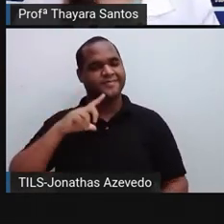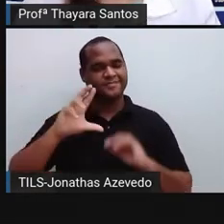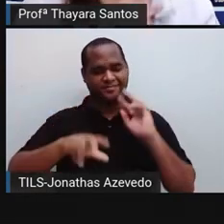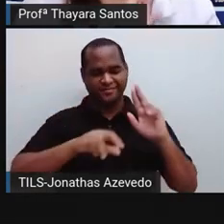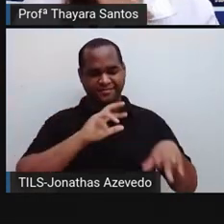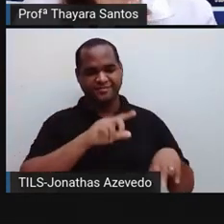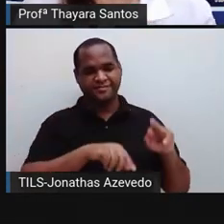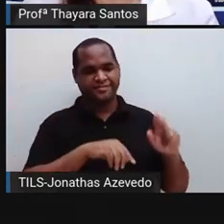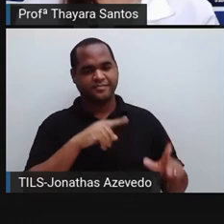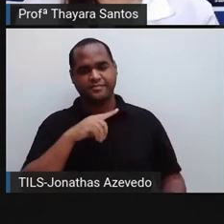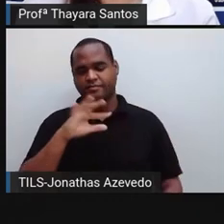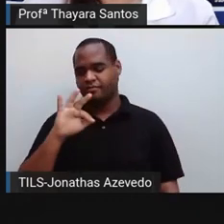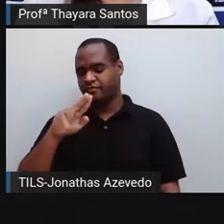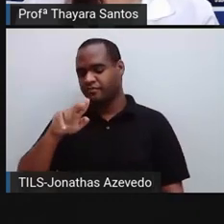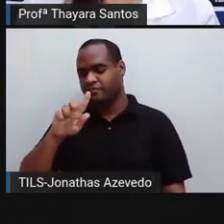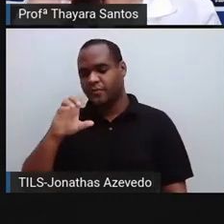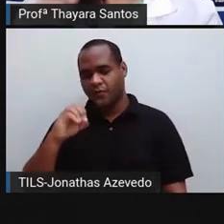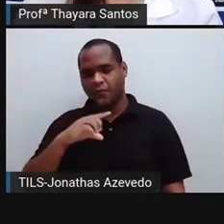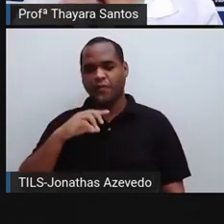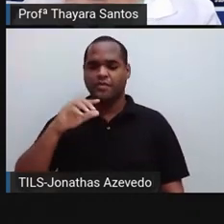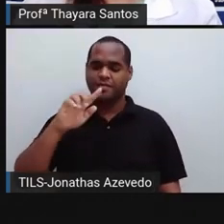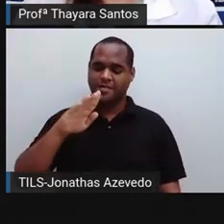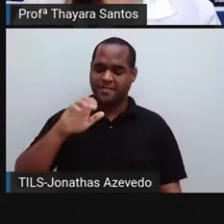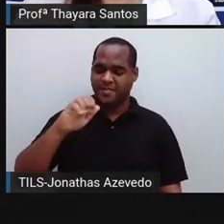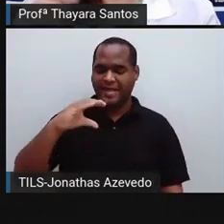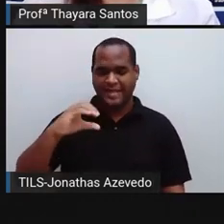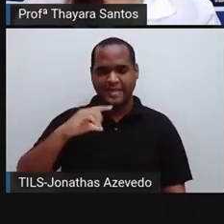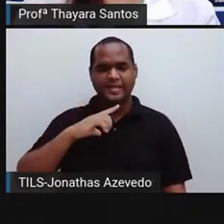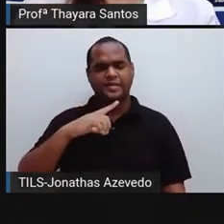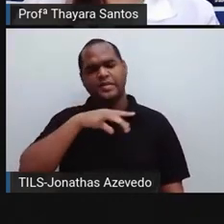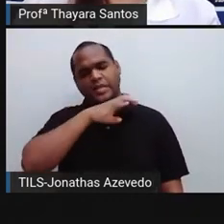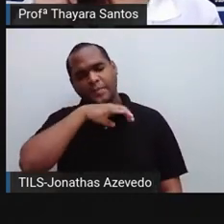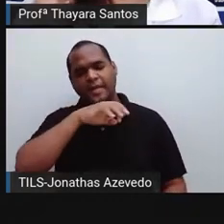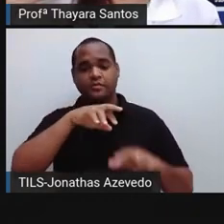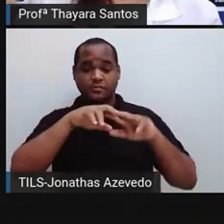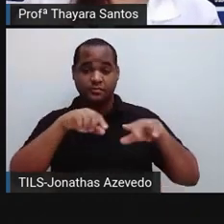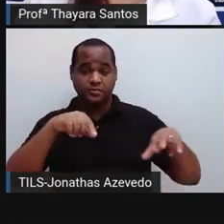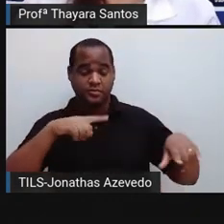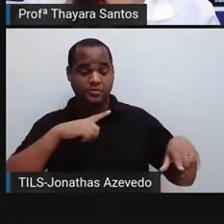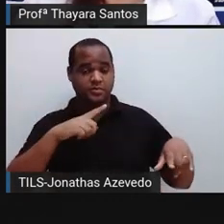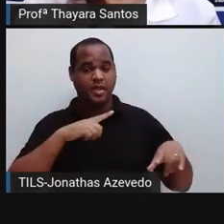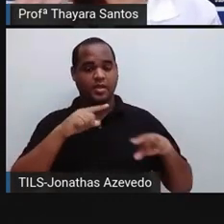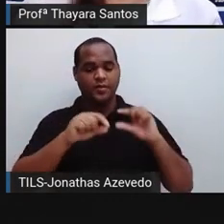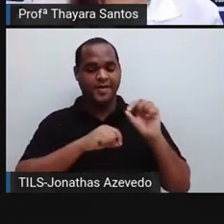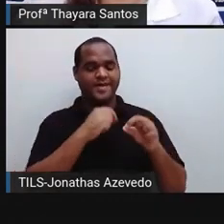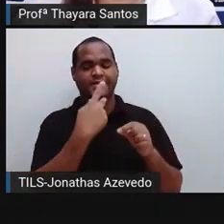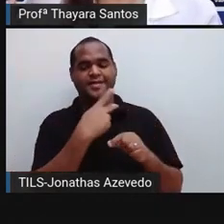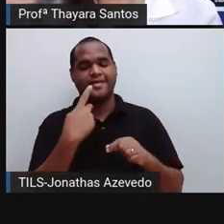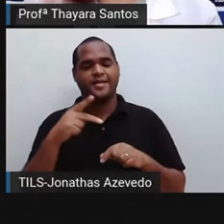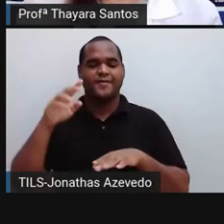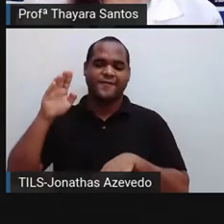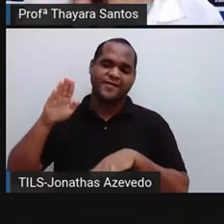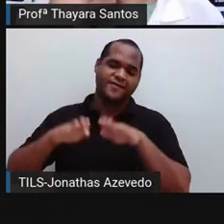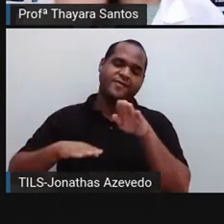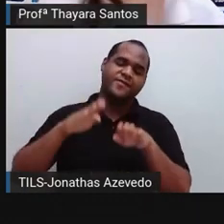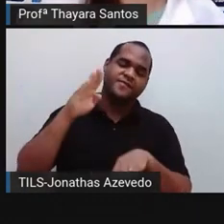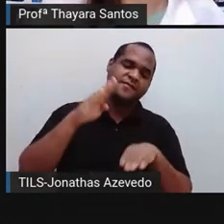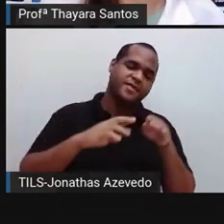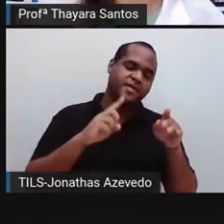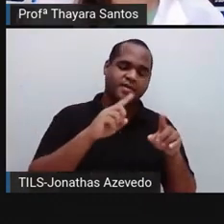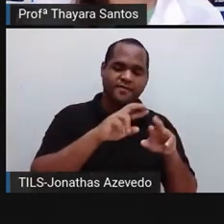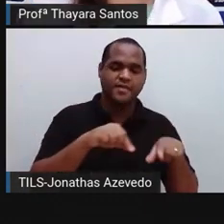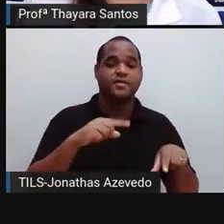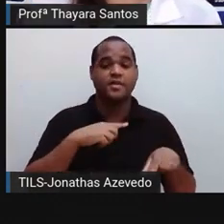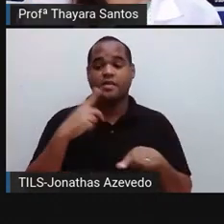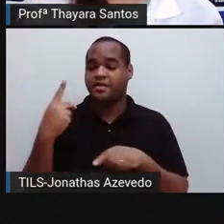as bactérias sempre vão ser os decompositores. Os animais, a posição deles, o nível trófico deles vai variar de acordo com o que ele